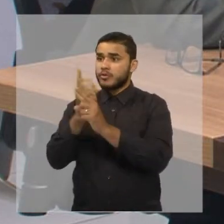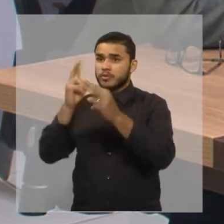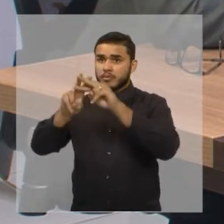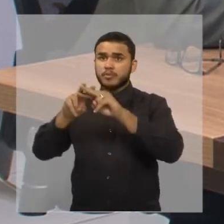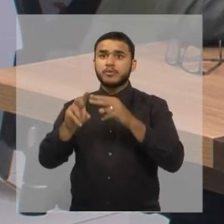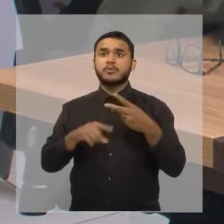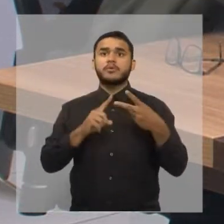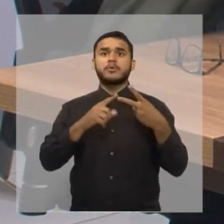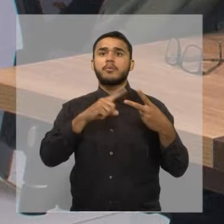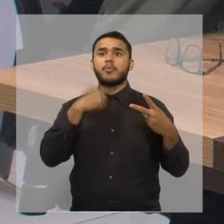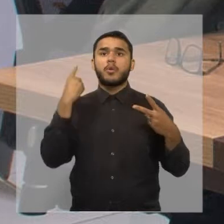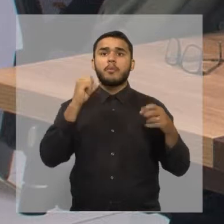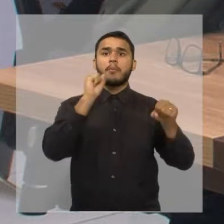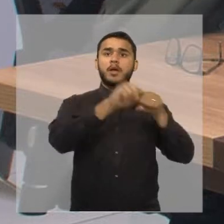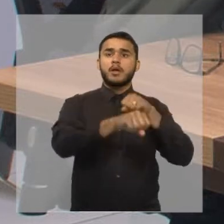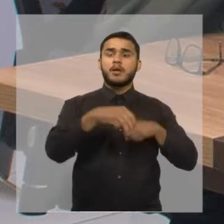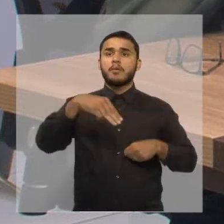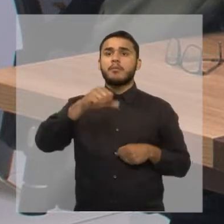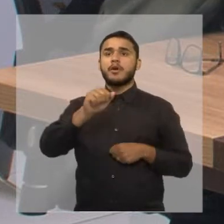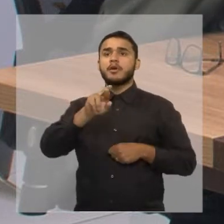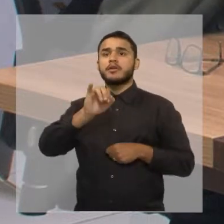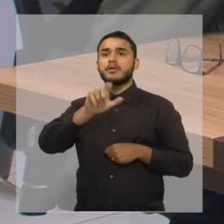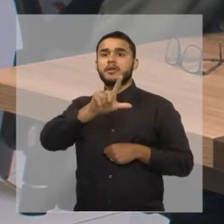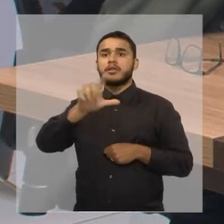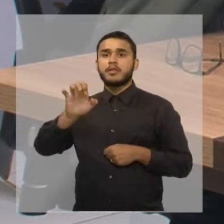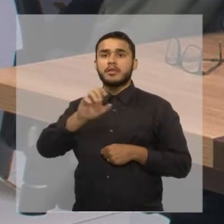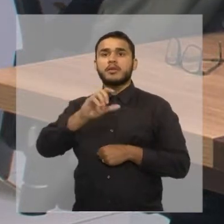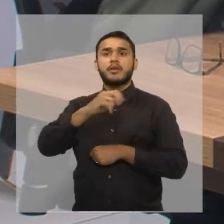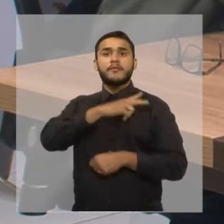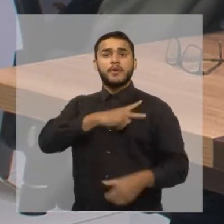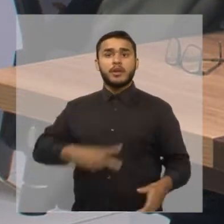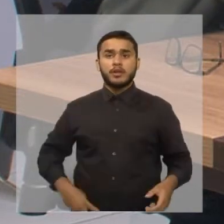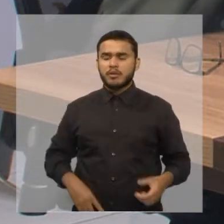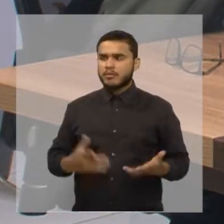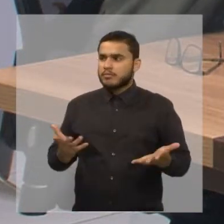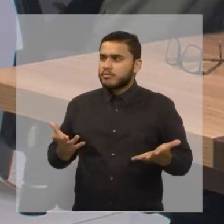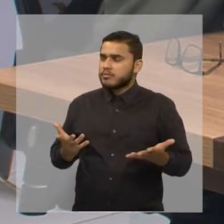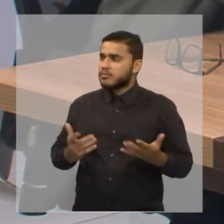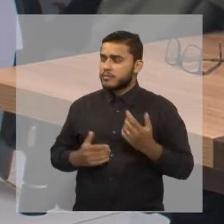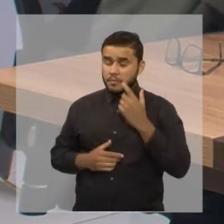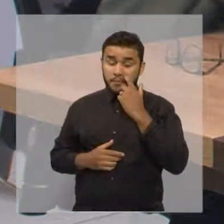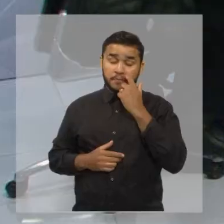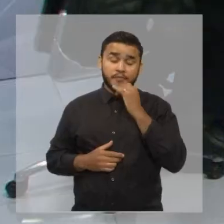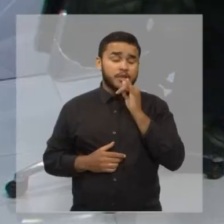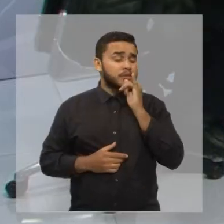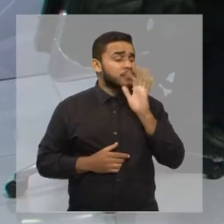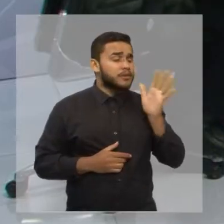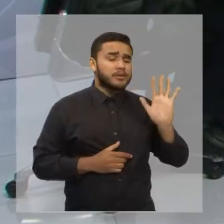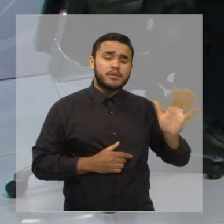está pagando, quem está financiando os advogados? Tinha que encontrar quem está pagando e, inclusive, tinha que se buscar apurar realmente.